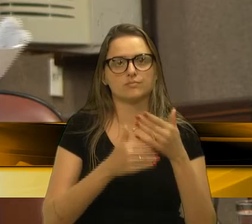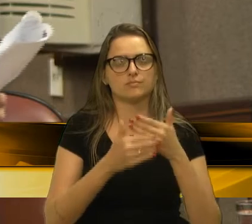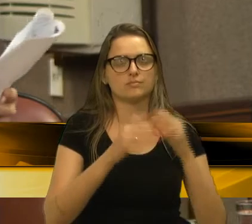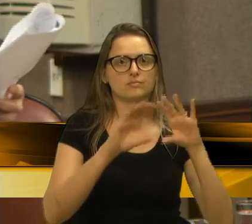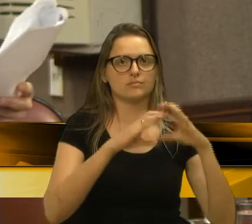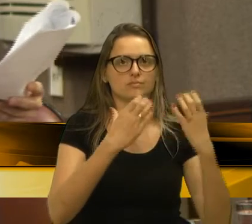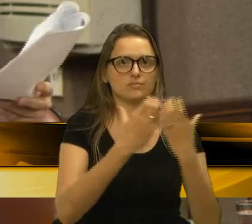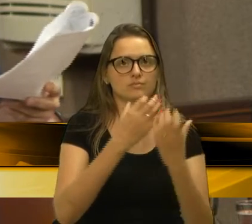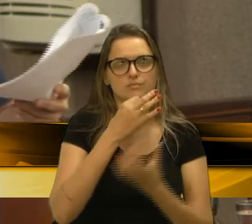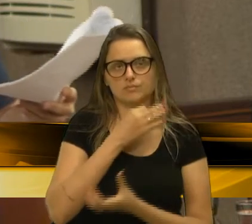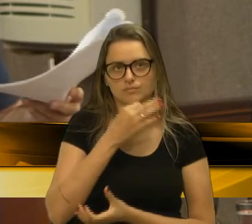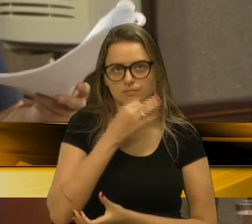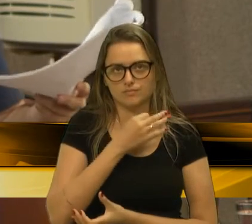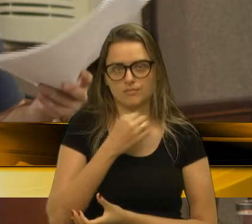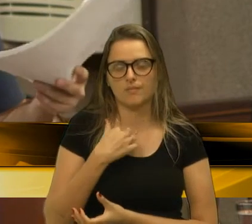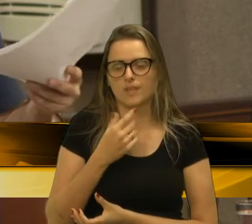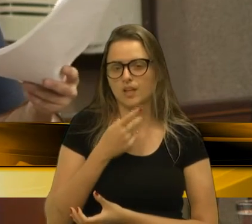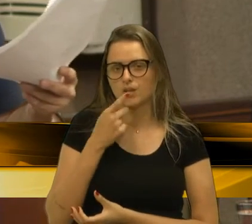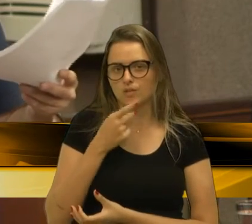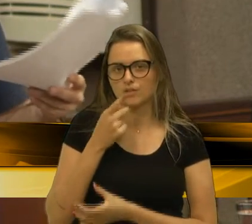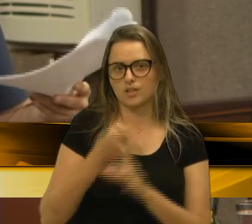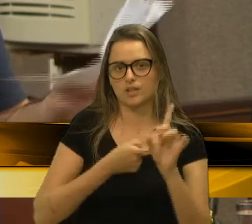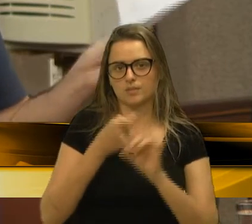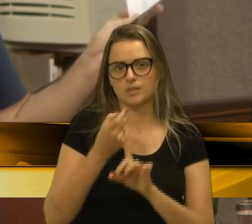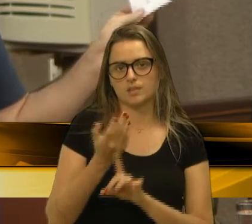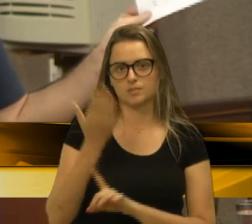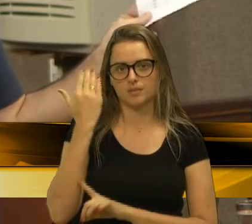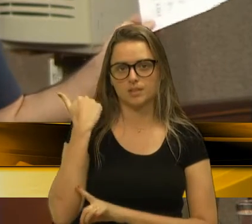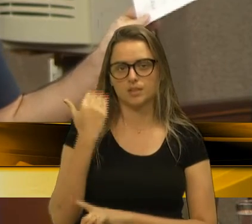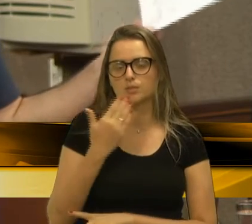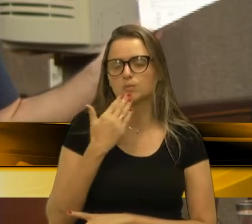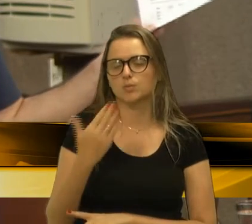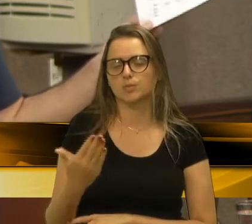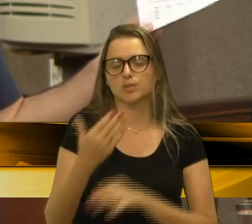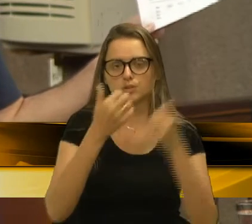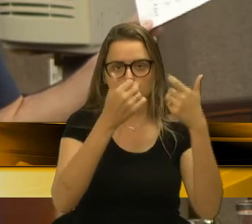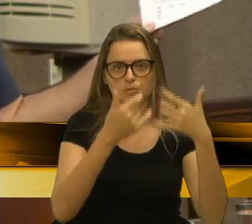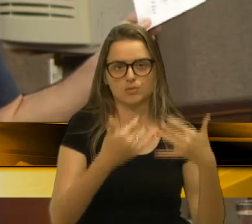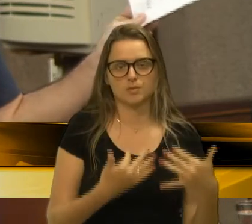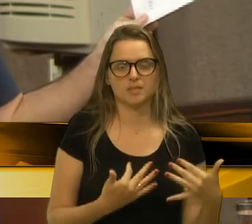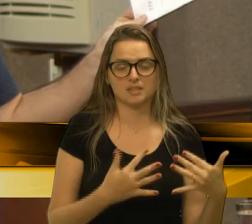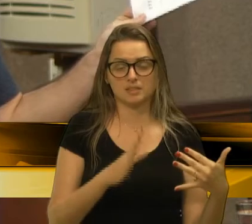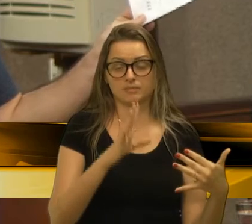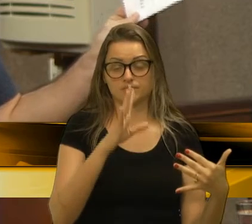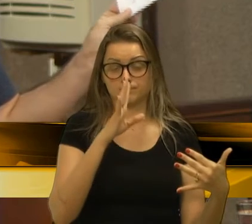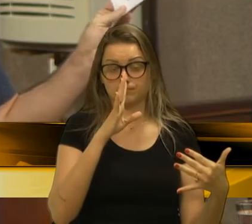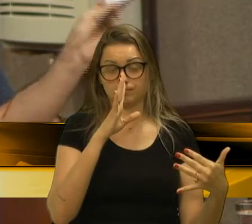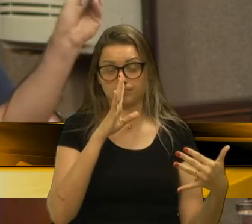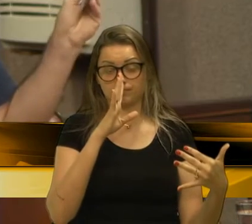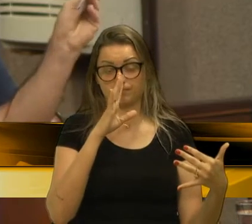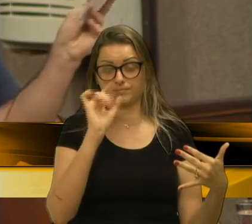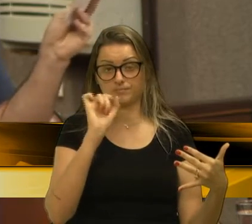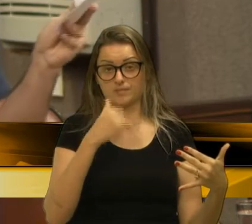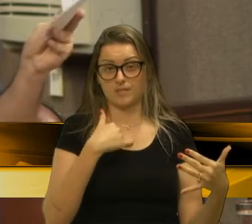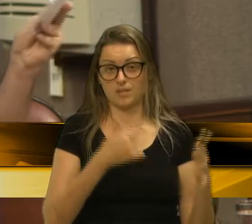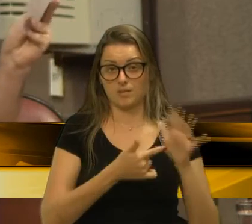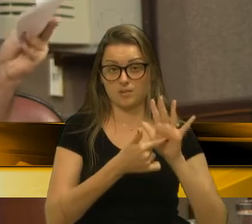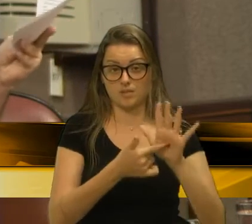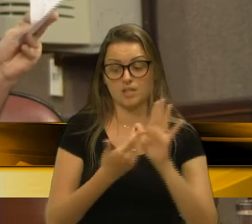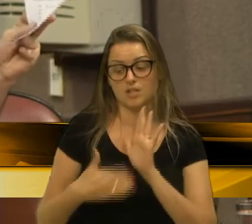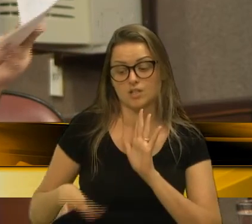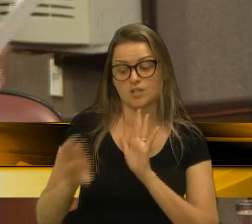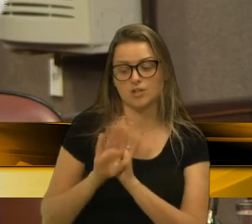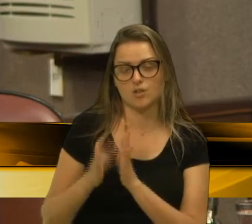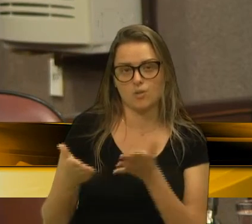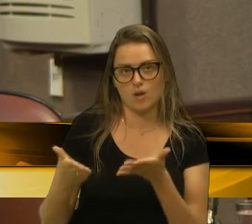Sul. Eu falei ainda no mês passado desse pedido de informações assustador que eu iria trazer para vocês. Acabou de chegar em minhas